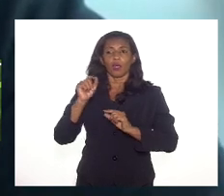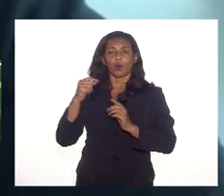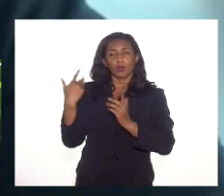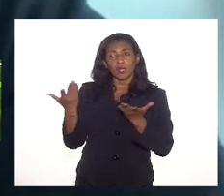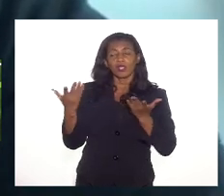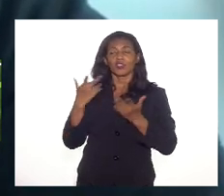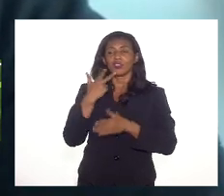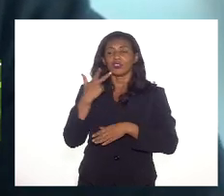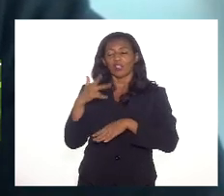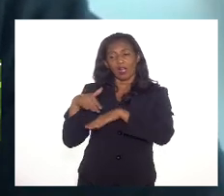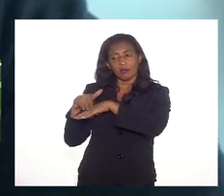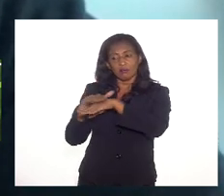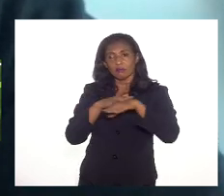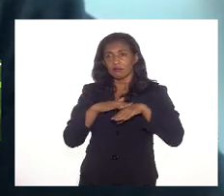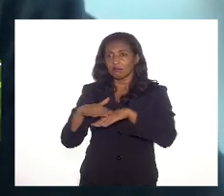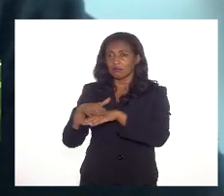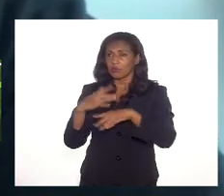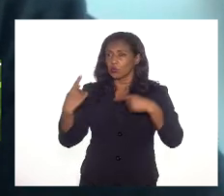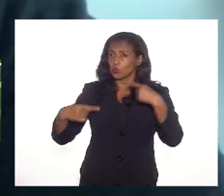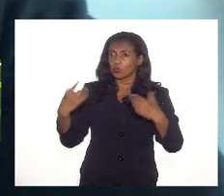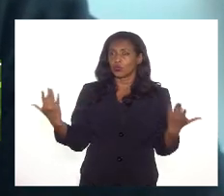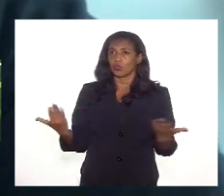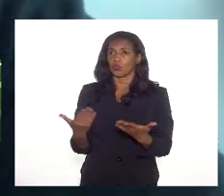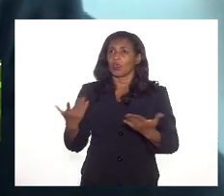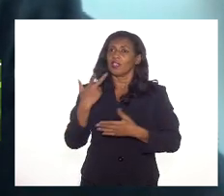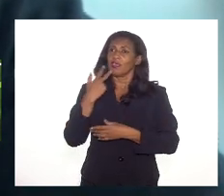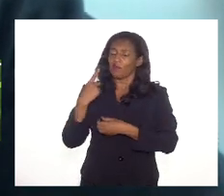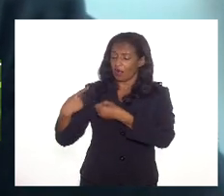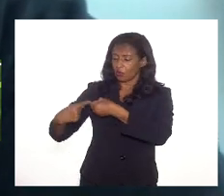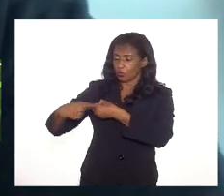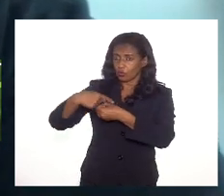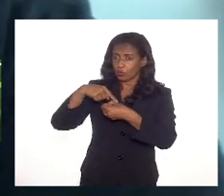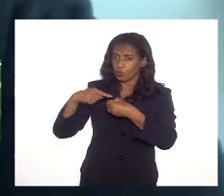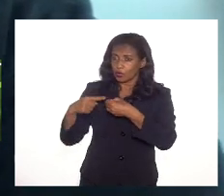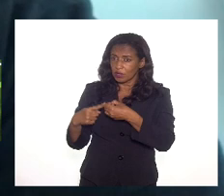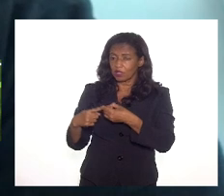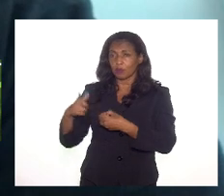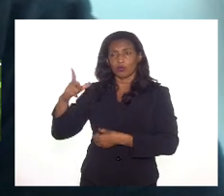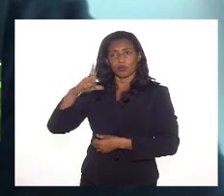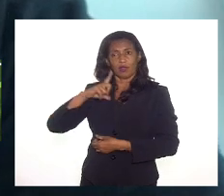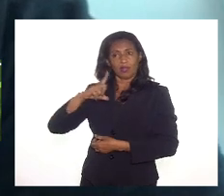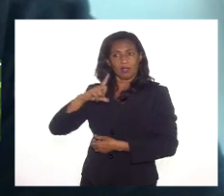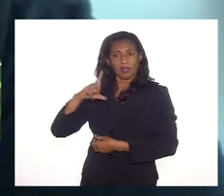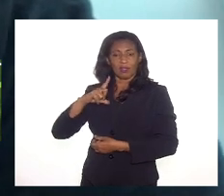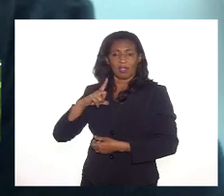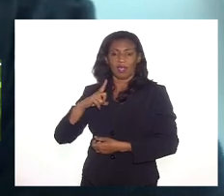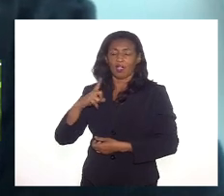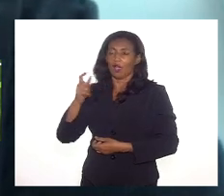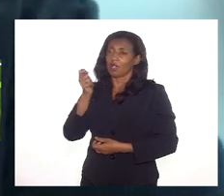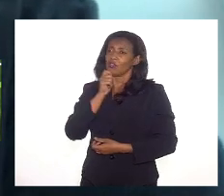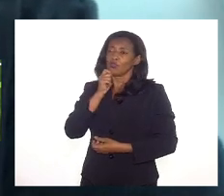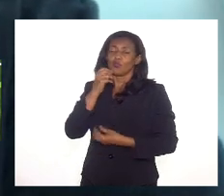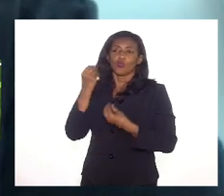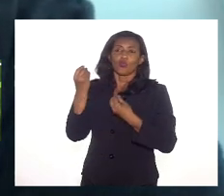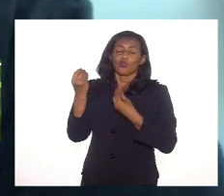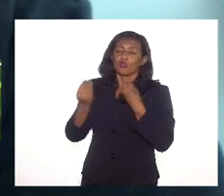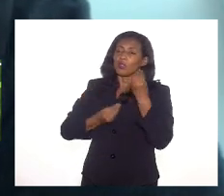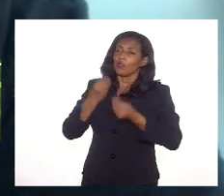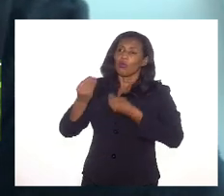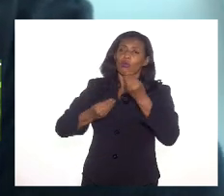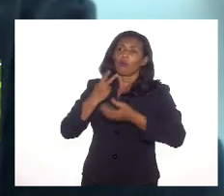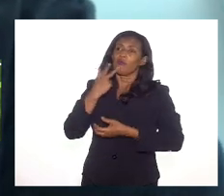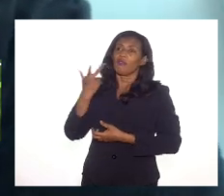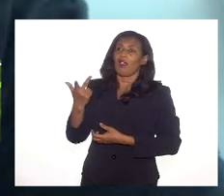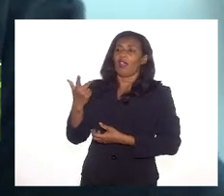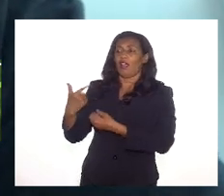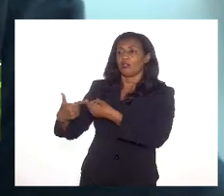propondo agora de suprimir, que fala dos municípios que adotam. Então, a gente não teria nem competência para falar dos municípios, porque aí,